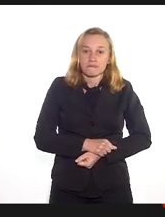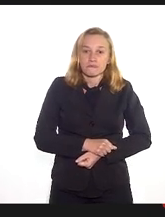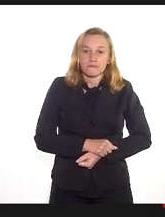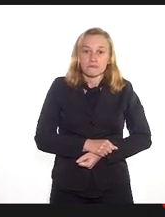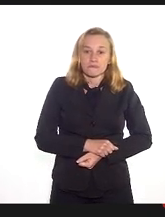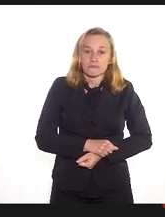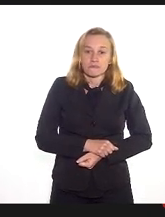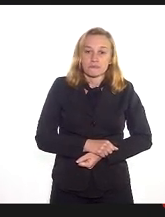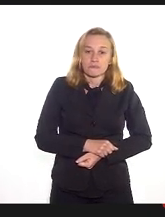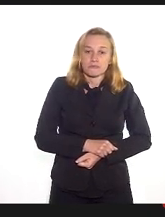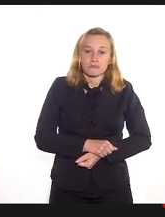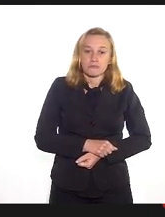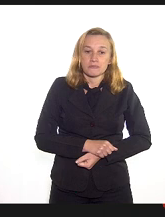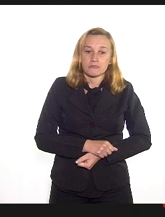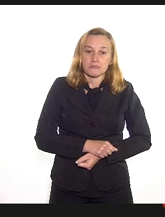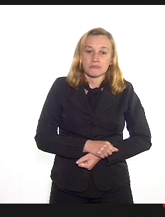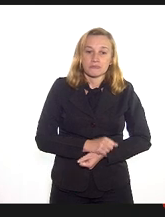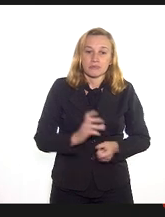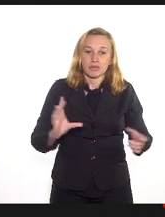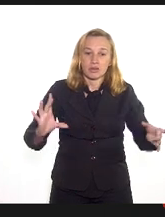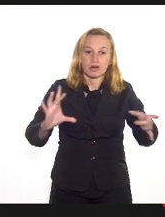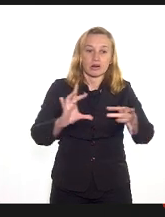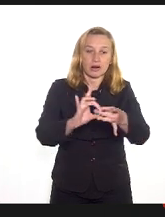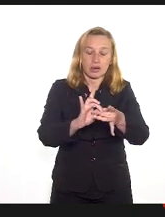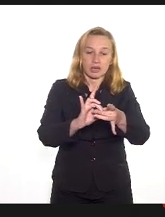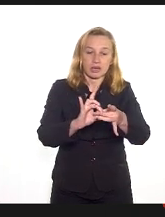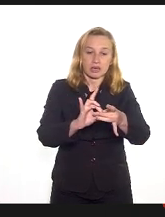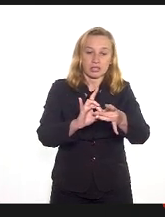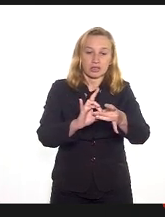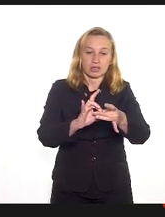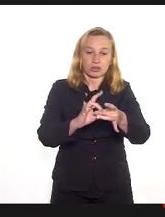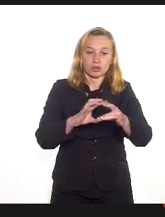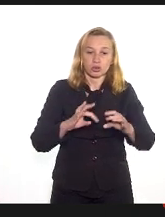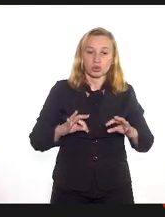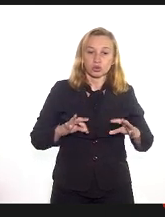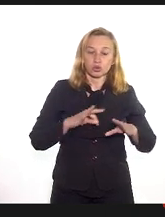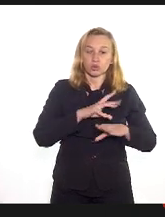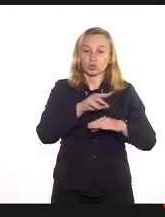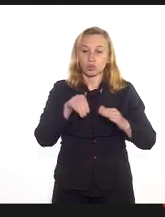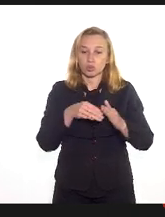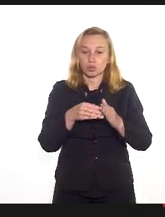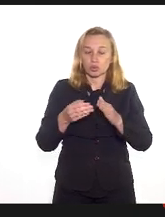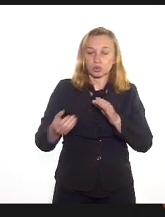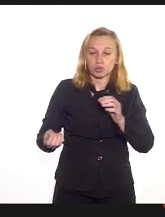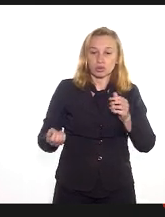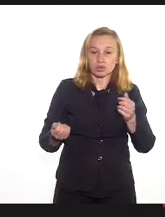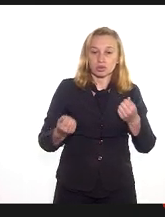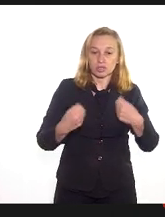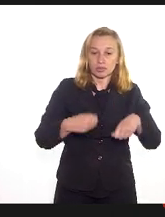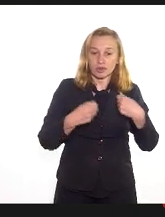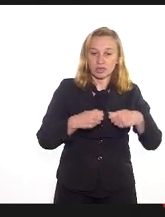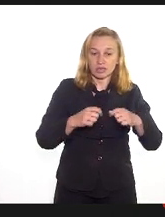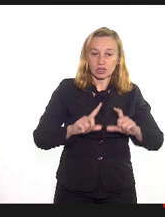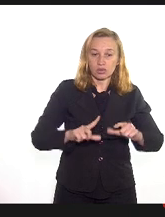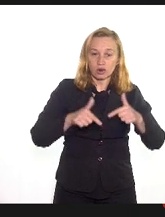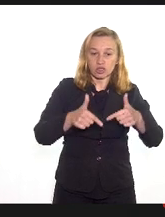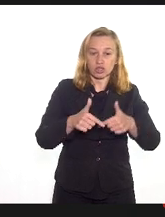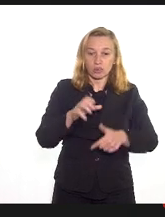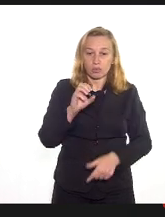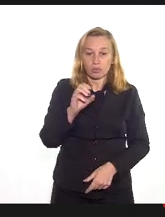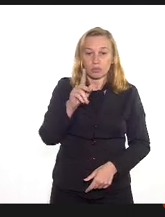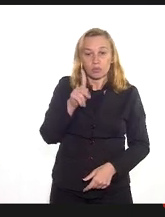isso liga toda a cadeia produtiva que se vincula às operações portuárias,